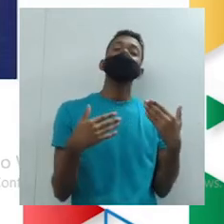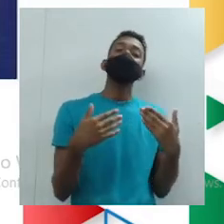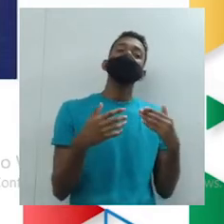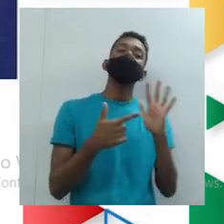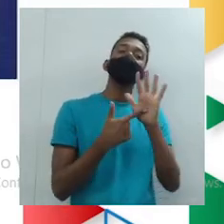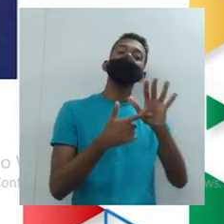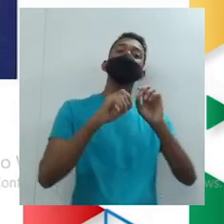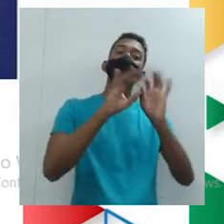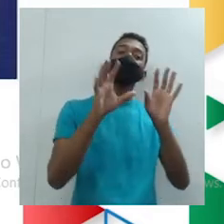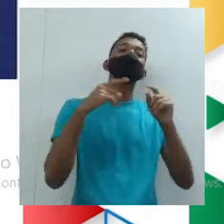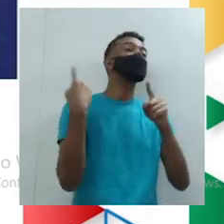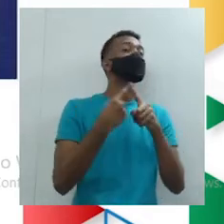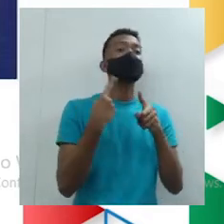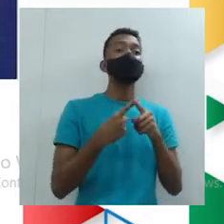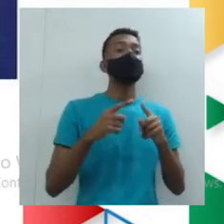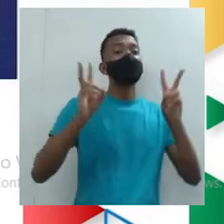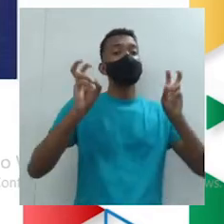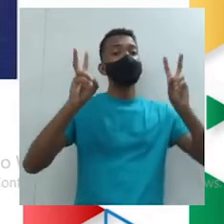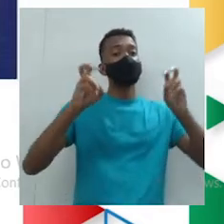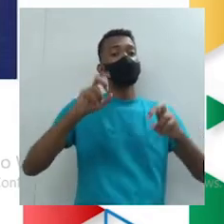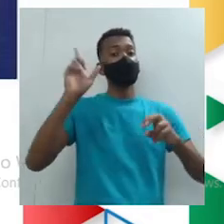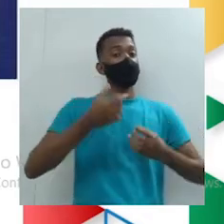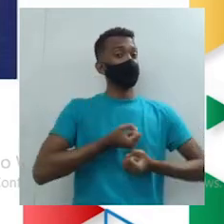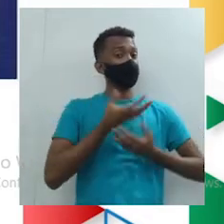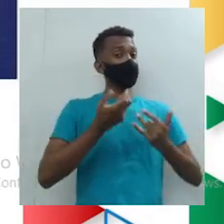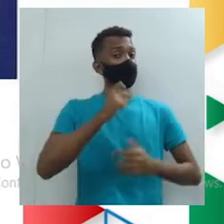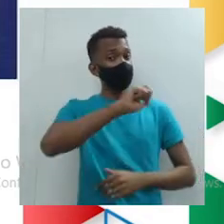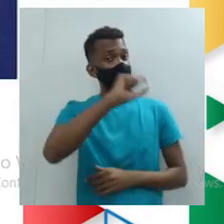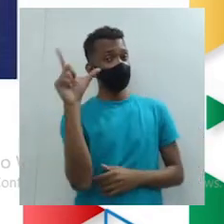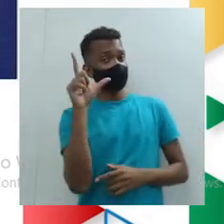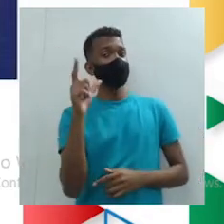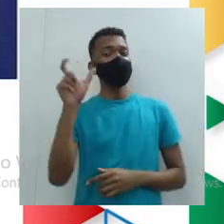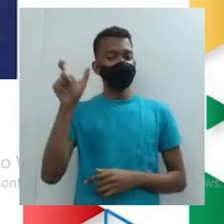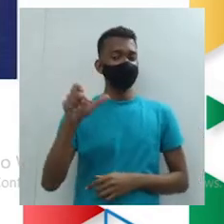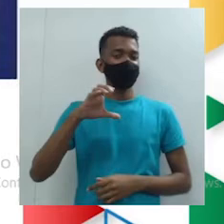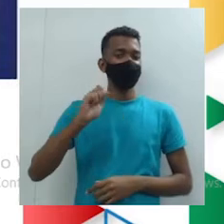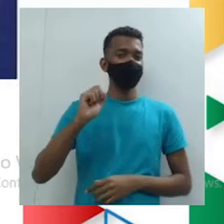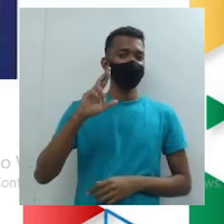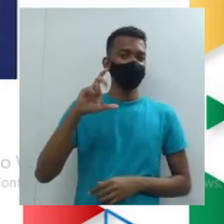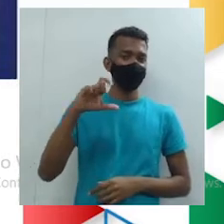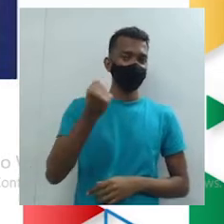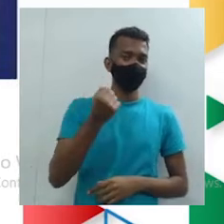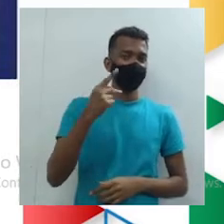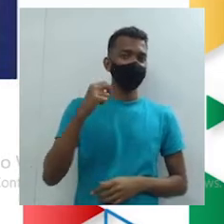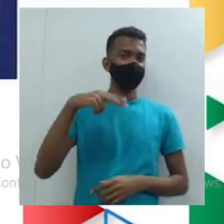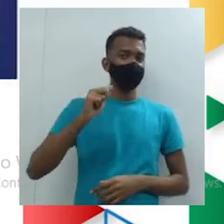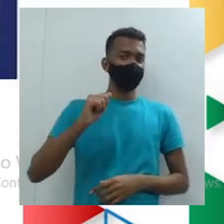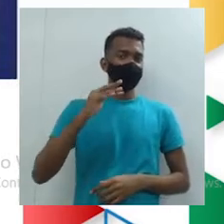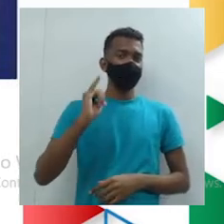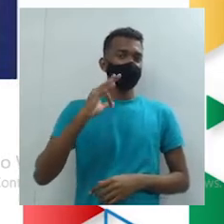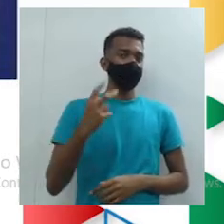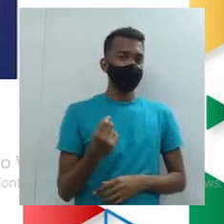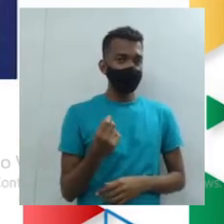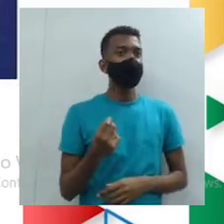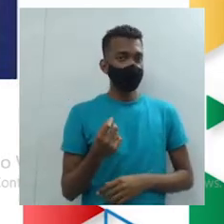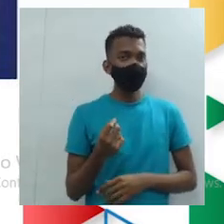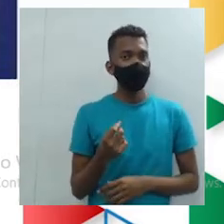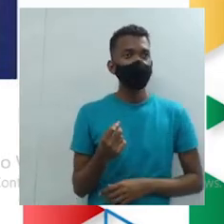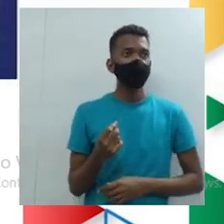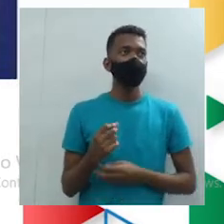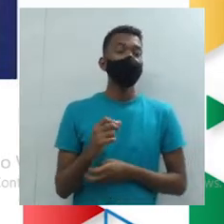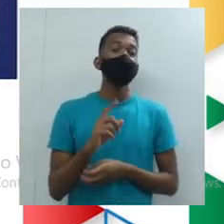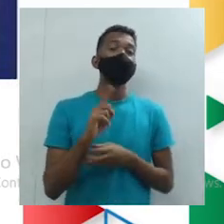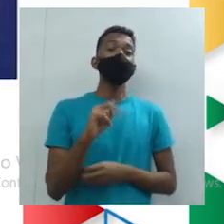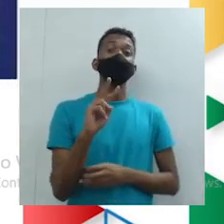o porquê do título do Poeta do Azul que o Carlos Pena Filho recebeu. Pessoal, aí nós temos duas imagens